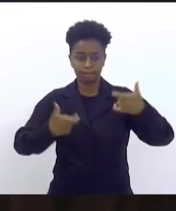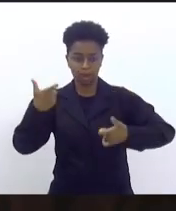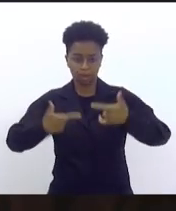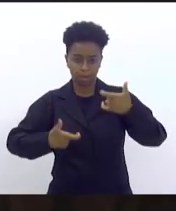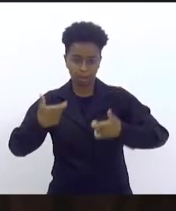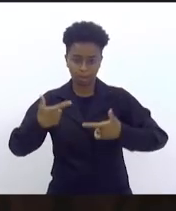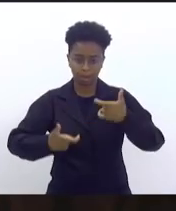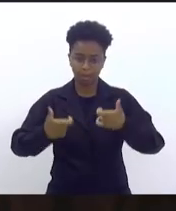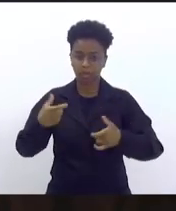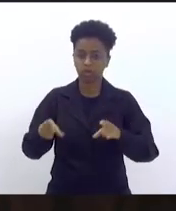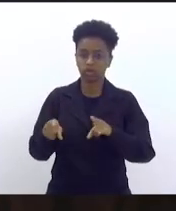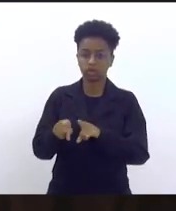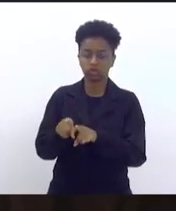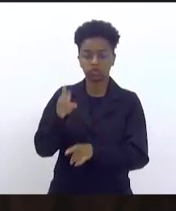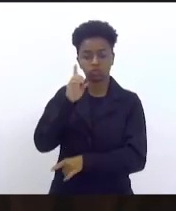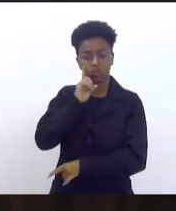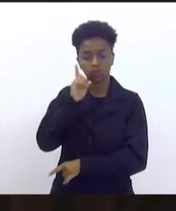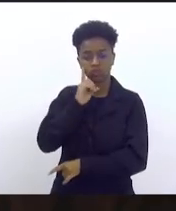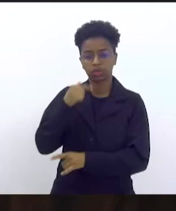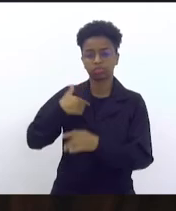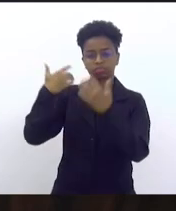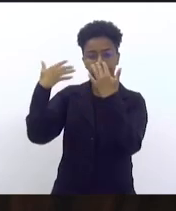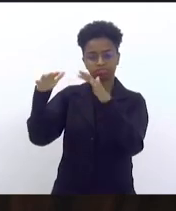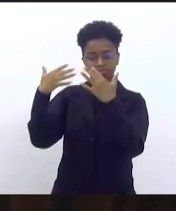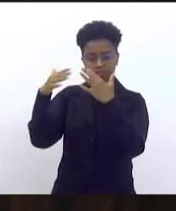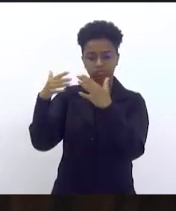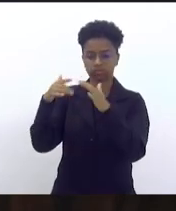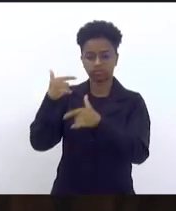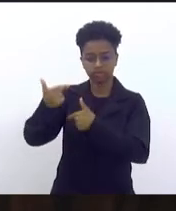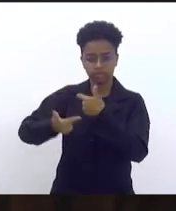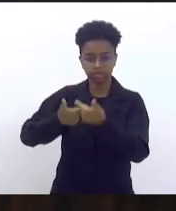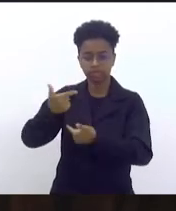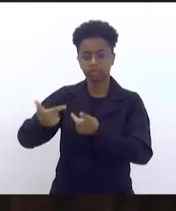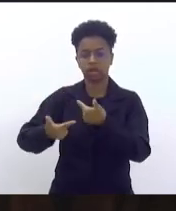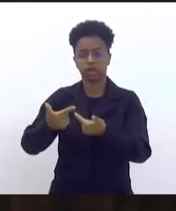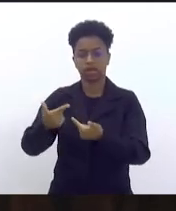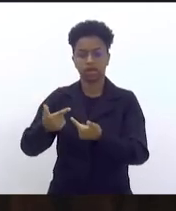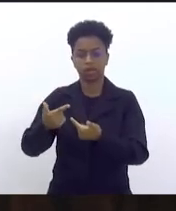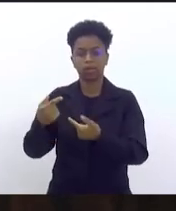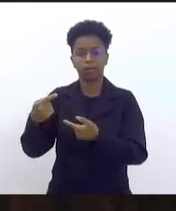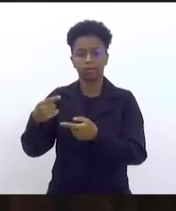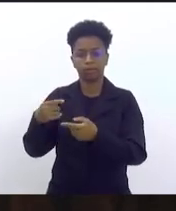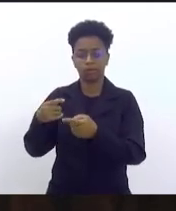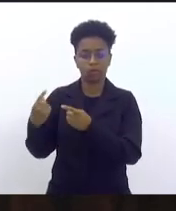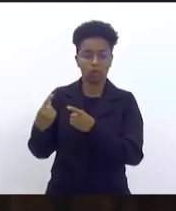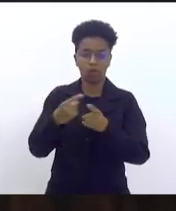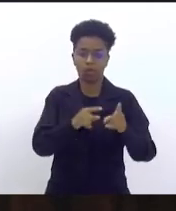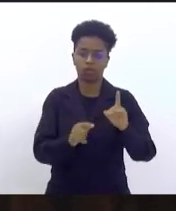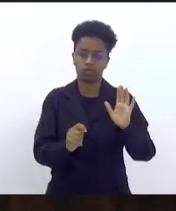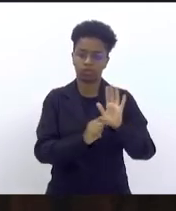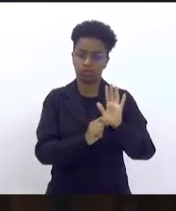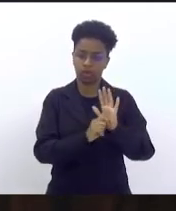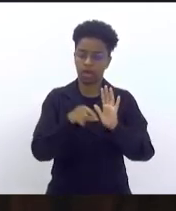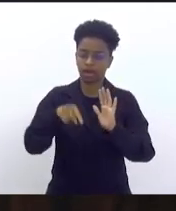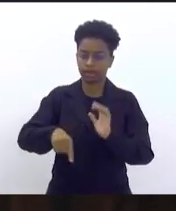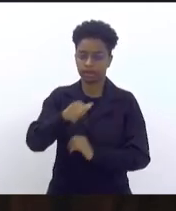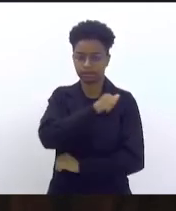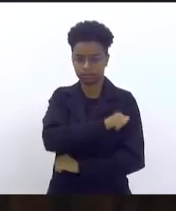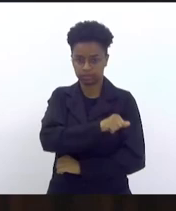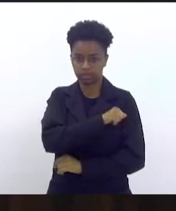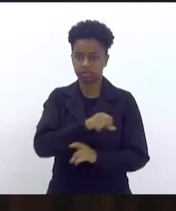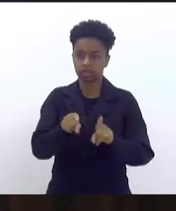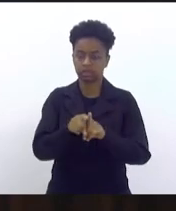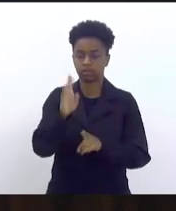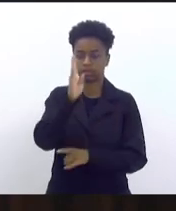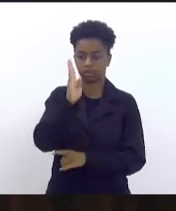diariamente todo o trabalho de combate de nartográfico de drogas no estado do Rio de Janeiro como também no nosso país